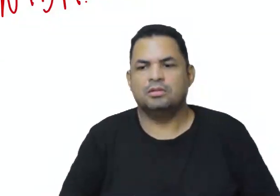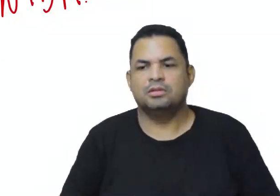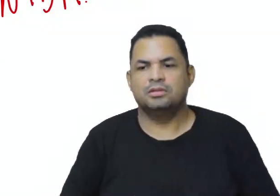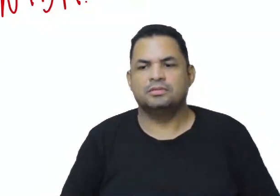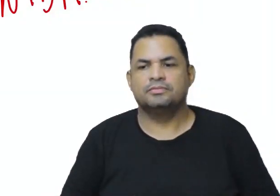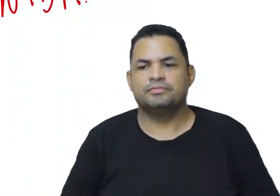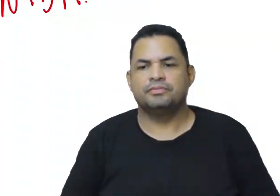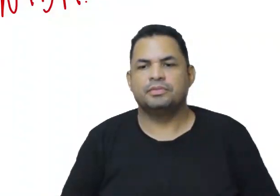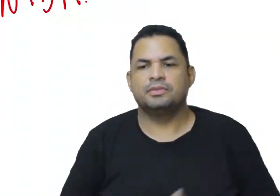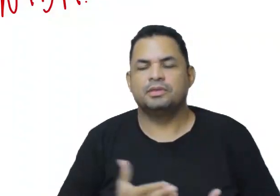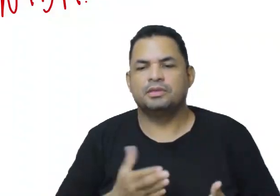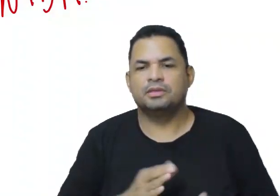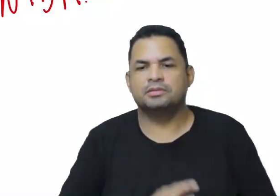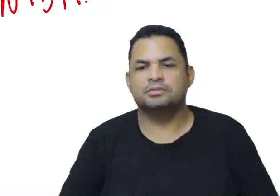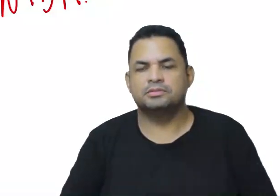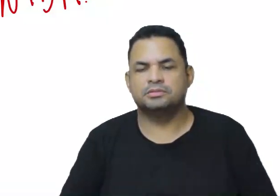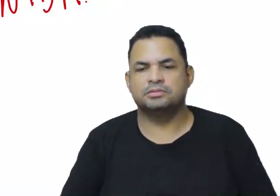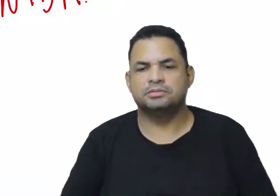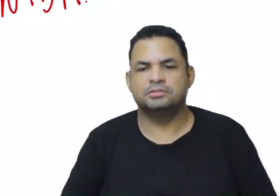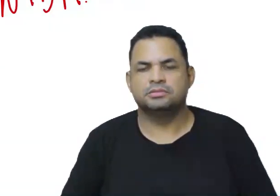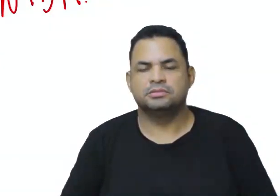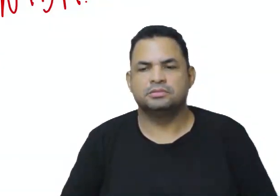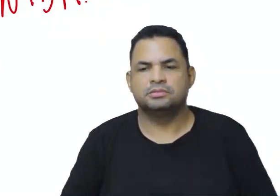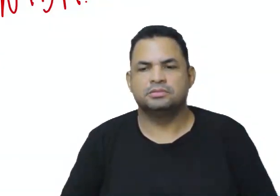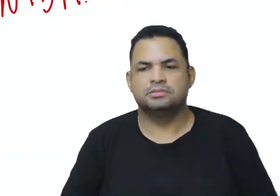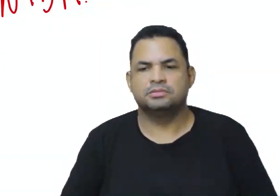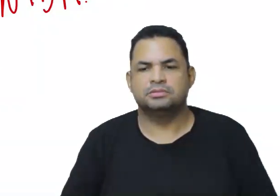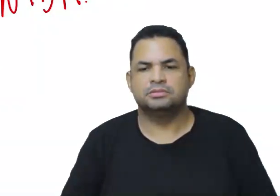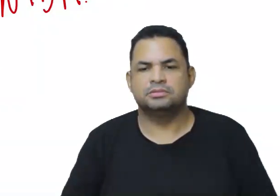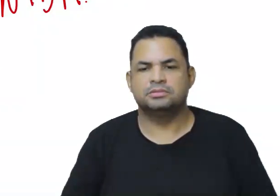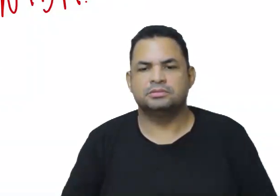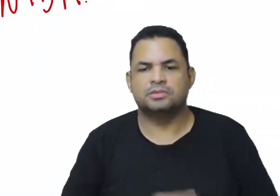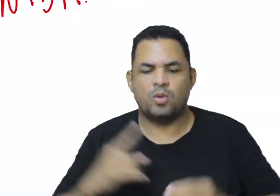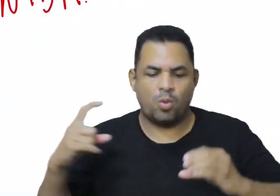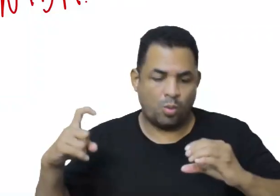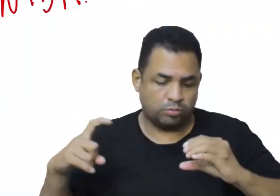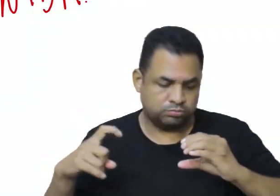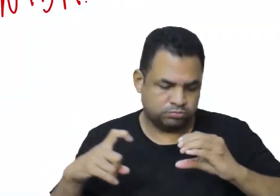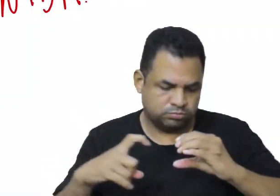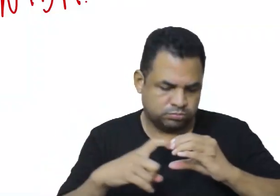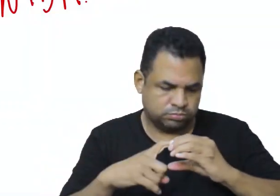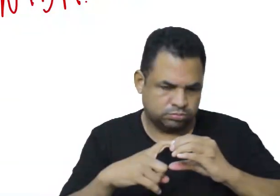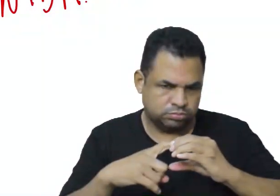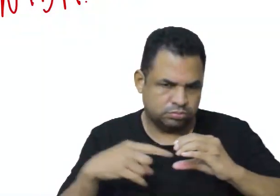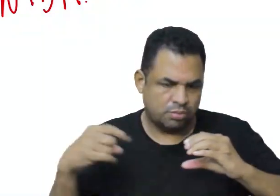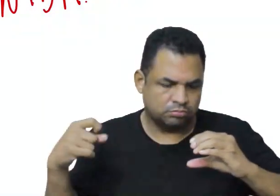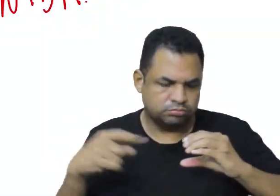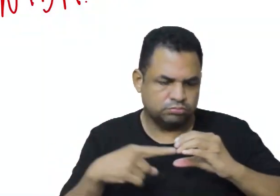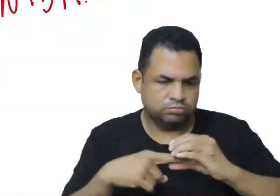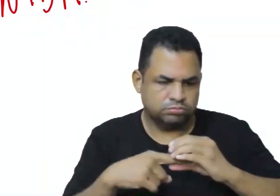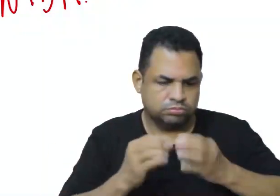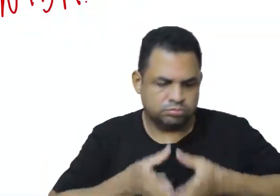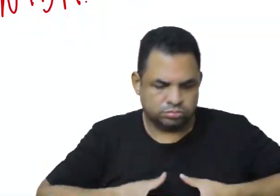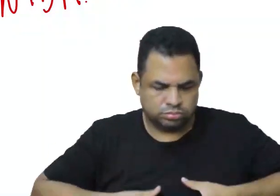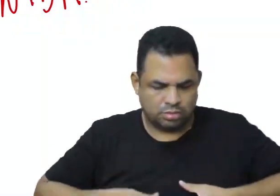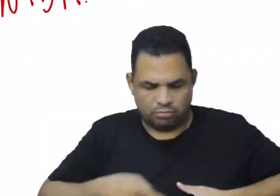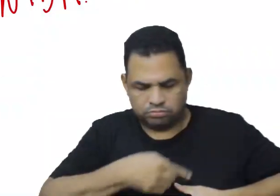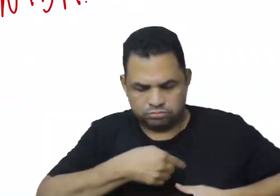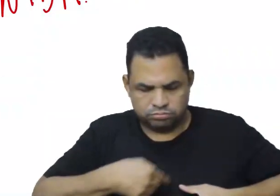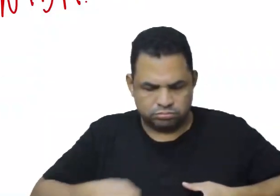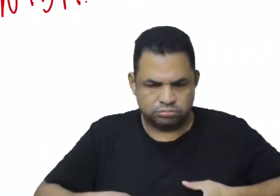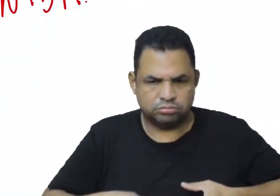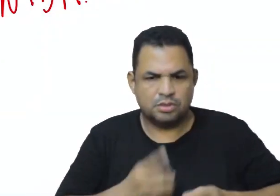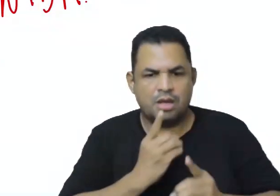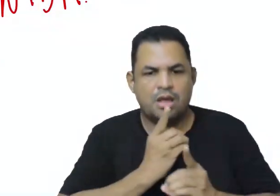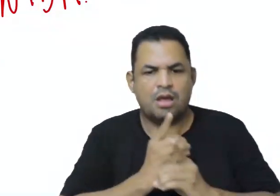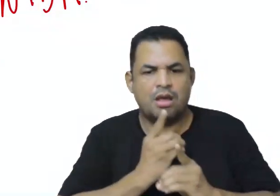ele sai do ovário e fica ali pelas tubas uterinas, tá? Aí o espermatozoide penetra no útero, vai procurando e se encontra